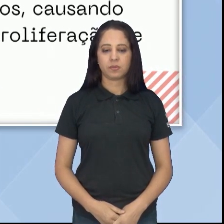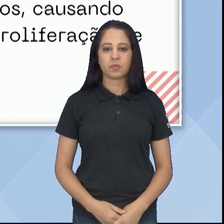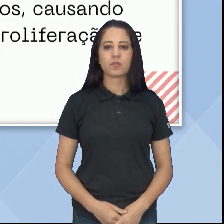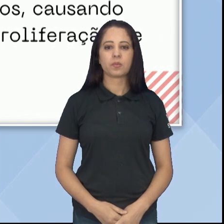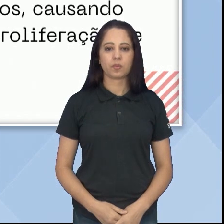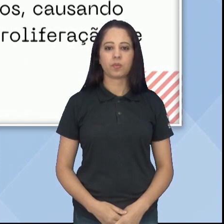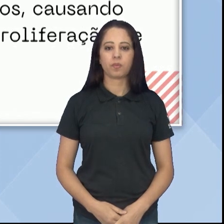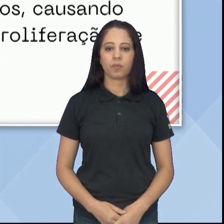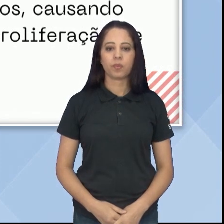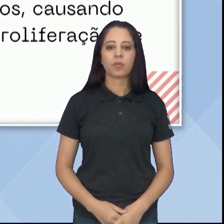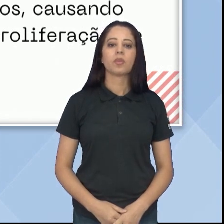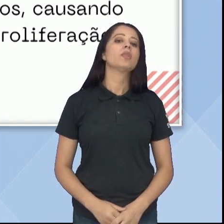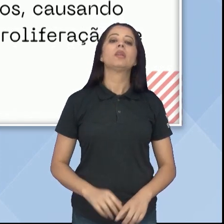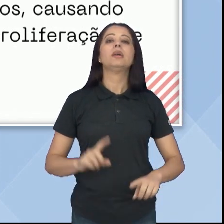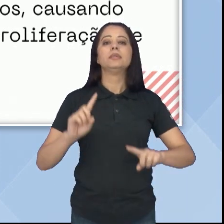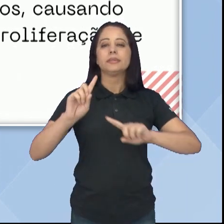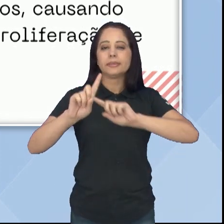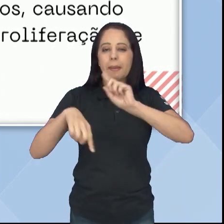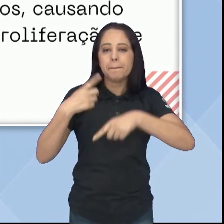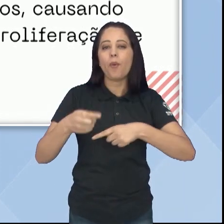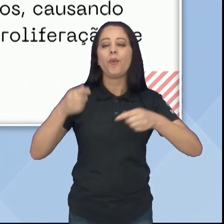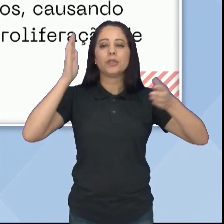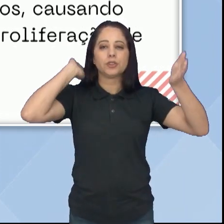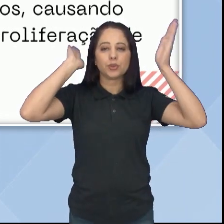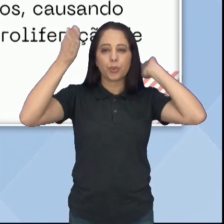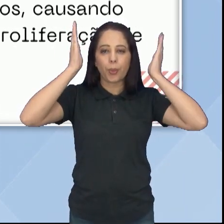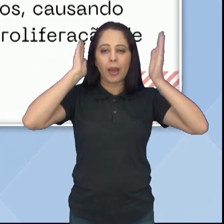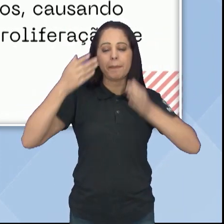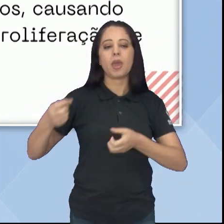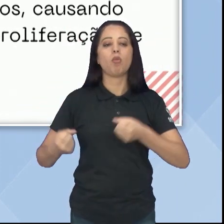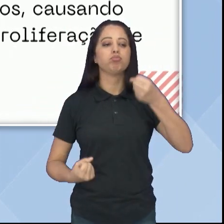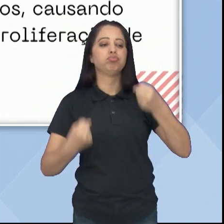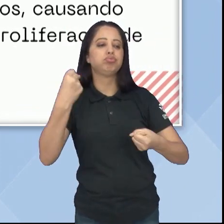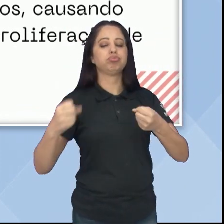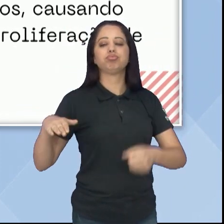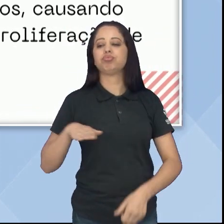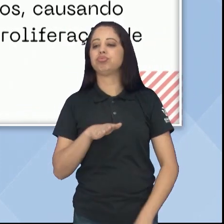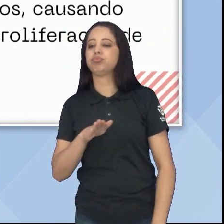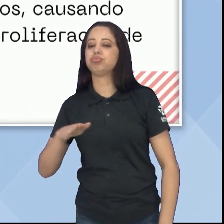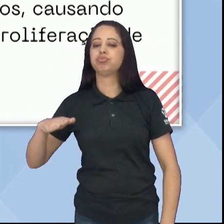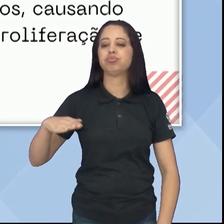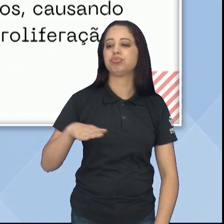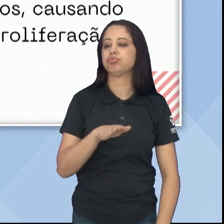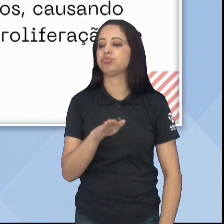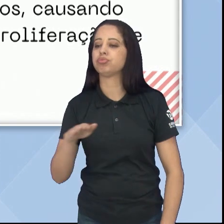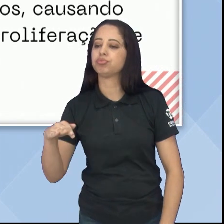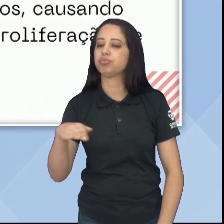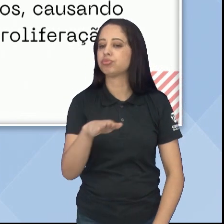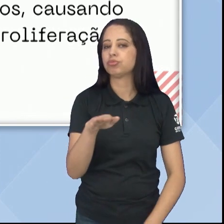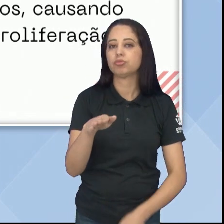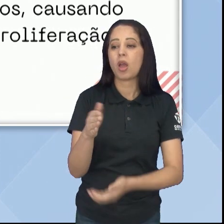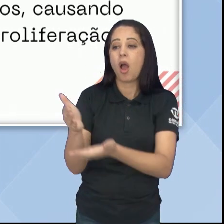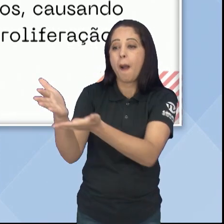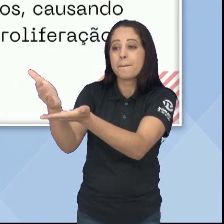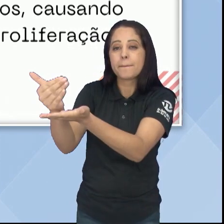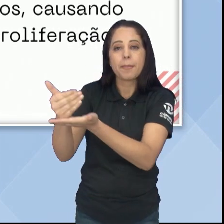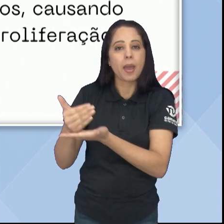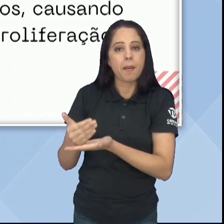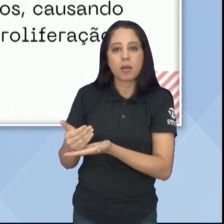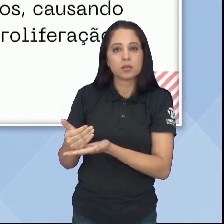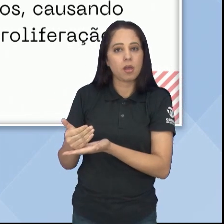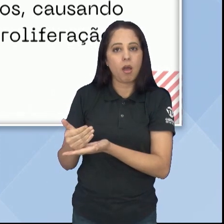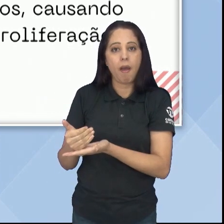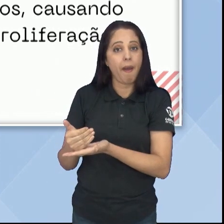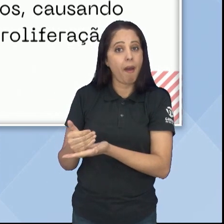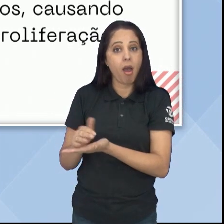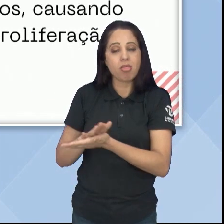Quando a coleta retorna no outro dia, né, a sequência, o caminhão não volta aonde ele parou.